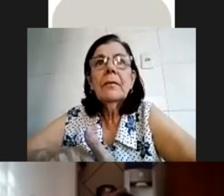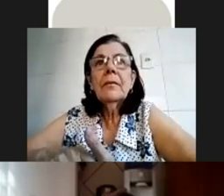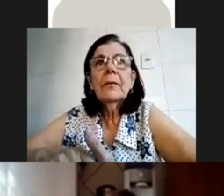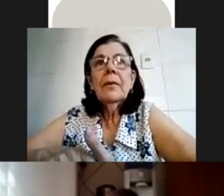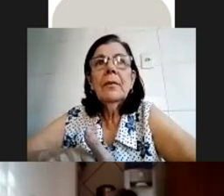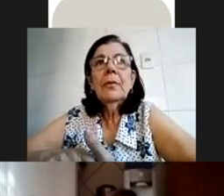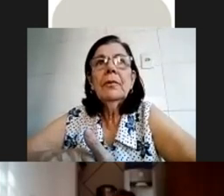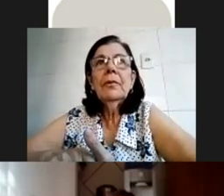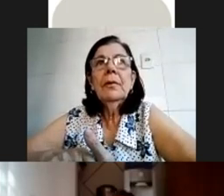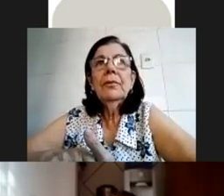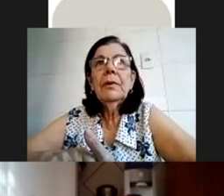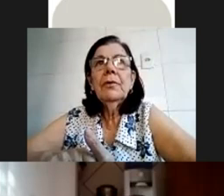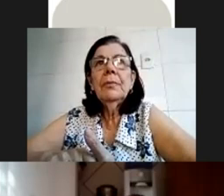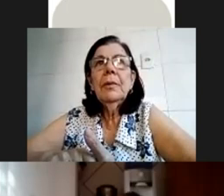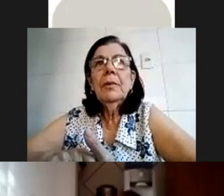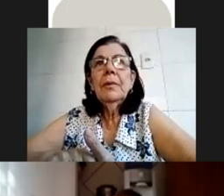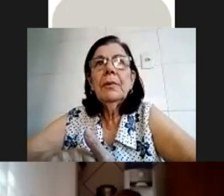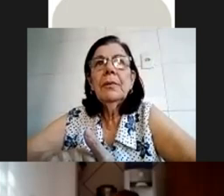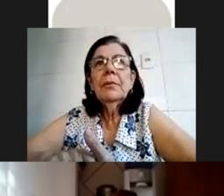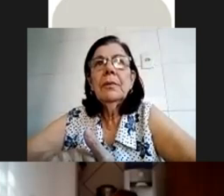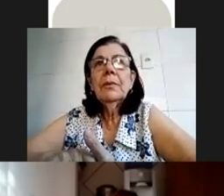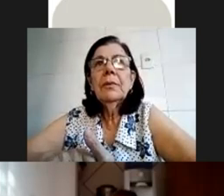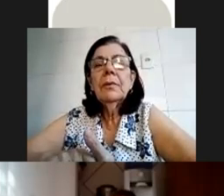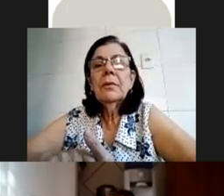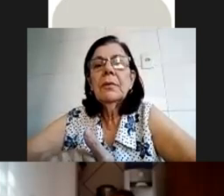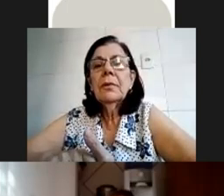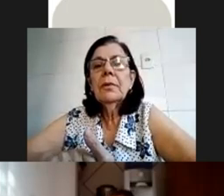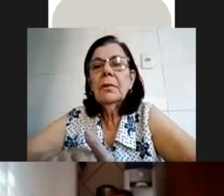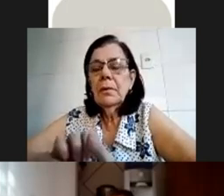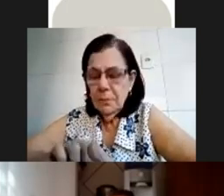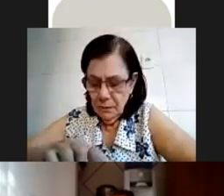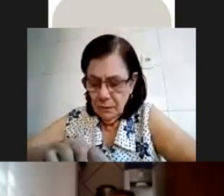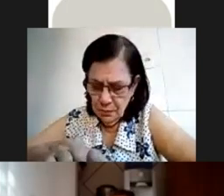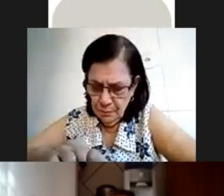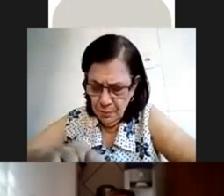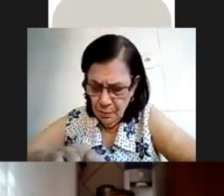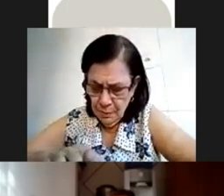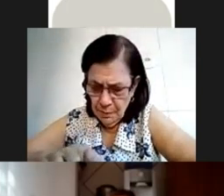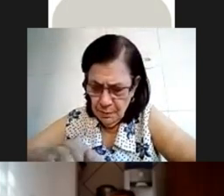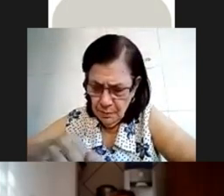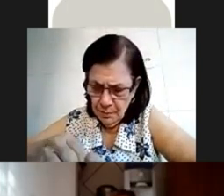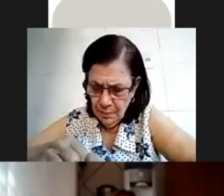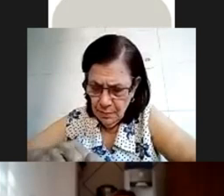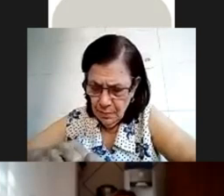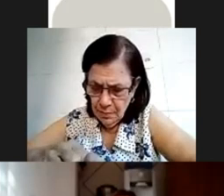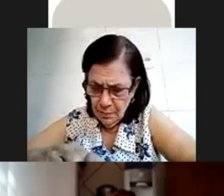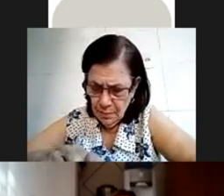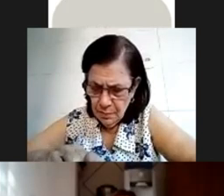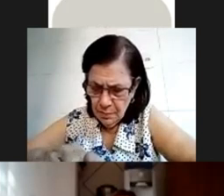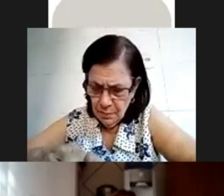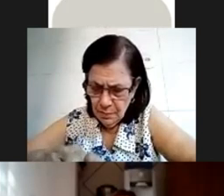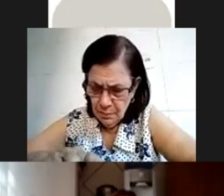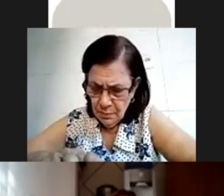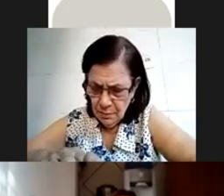essa dedicação às pessoas te dá um retorno incalculável, né? Então eu sou simplesmente grato. Maravilha. Eu sou simplesmente